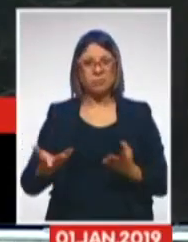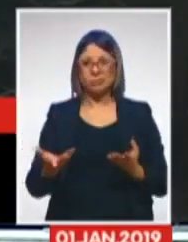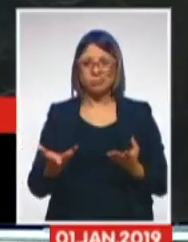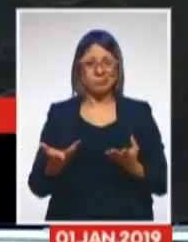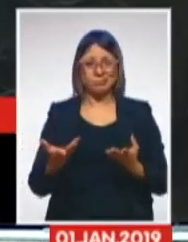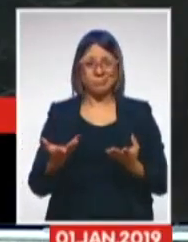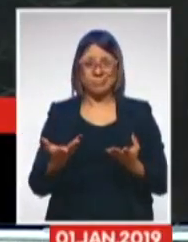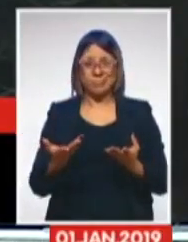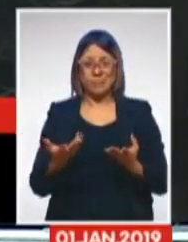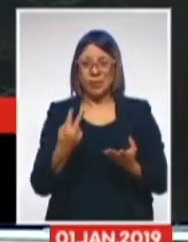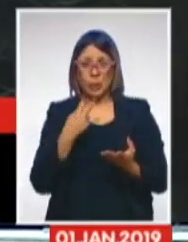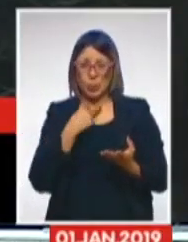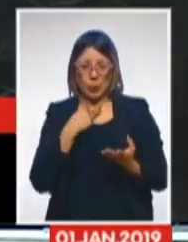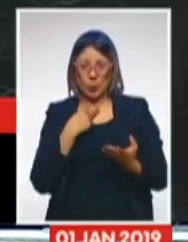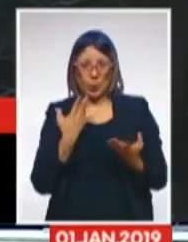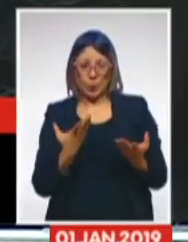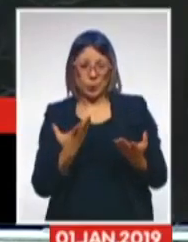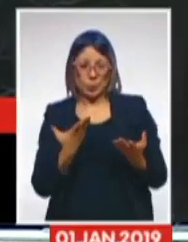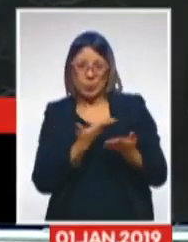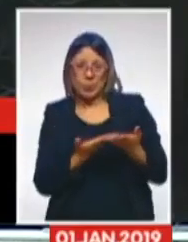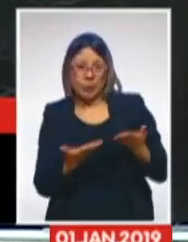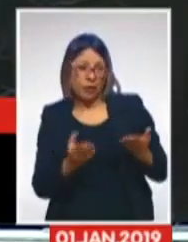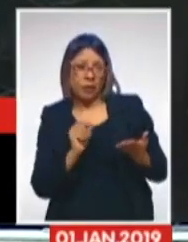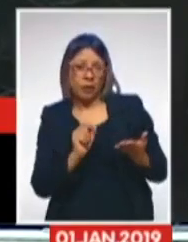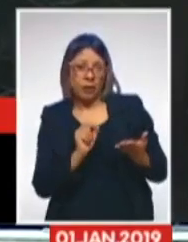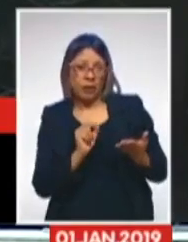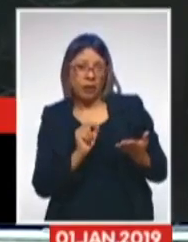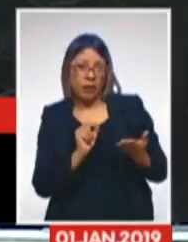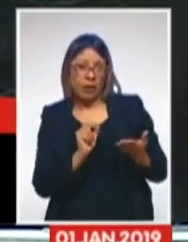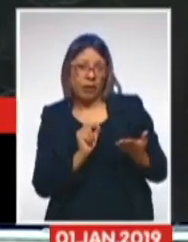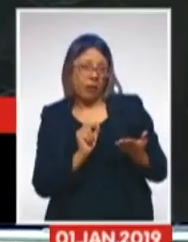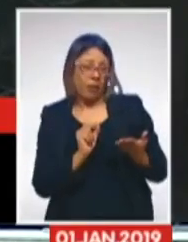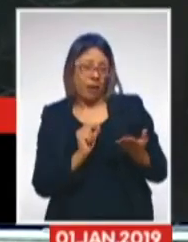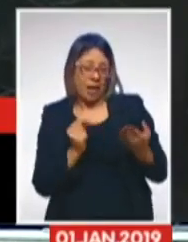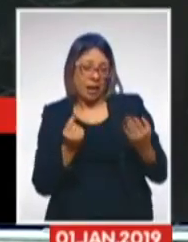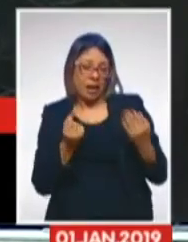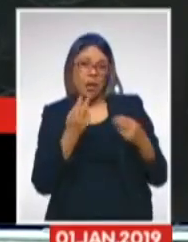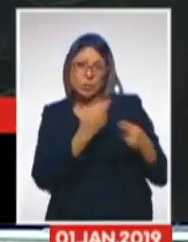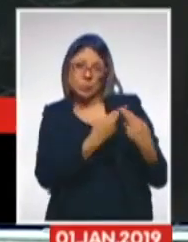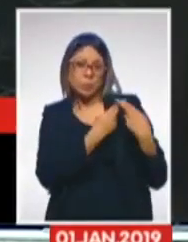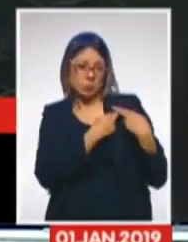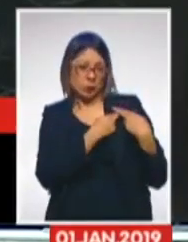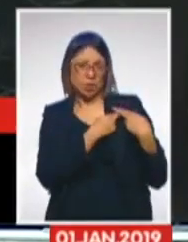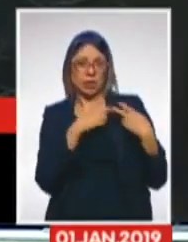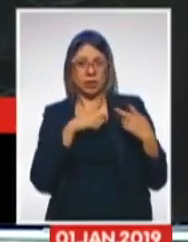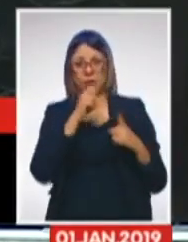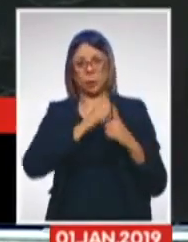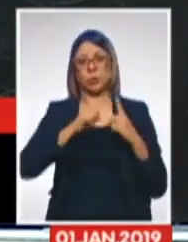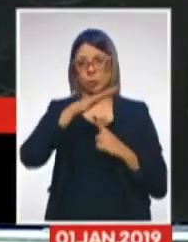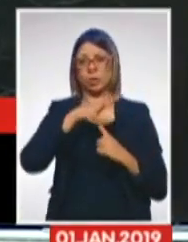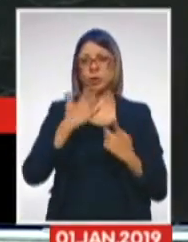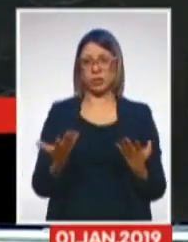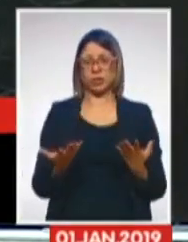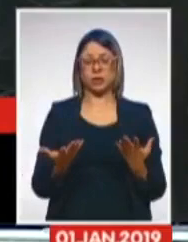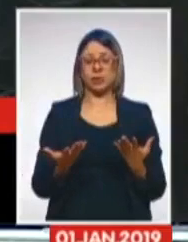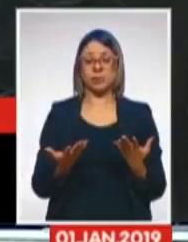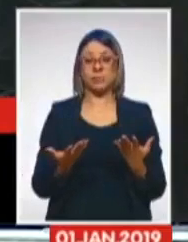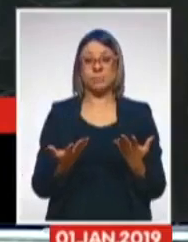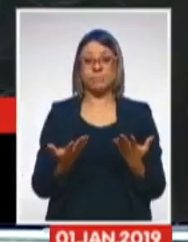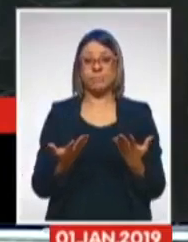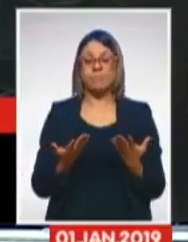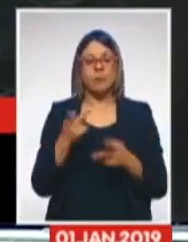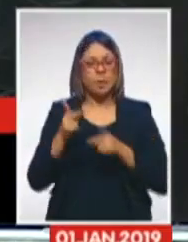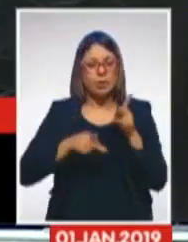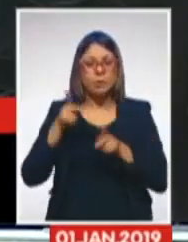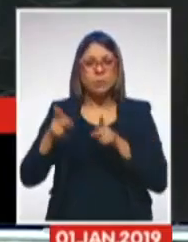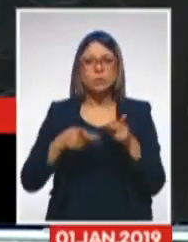se eximir da responsabilidade perante a sociedade em que se vive. O espírito